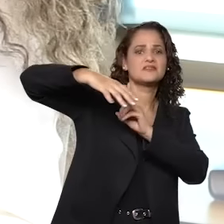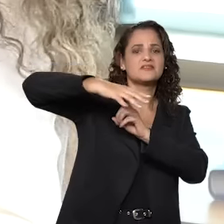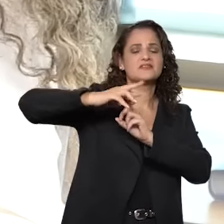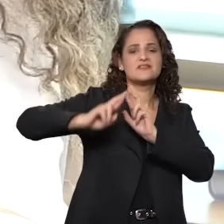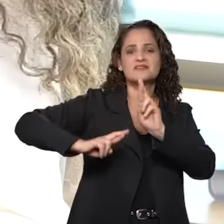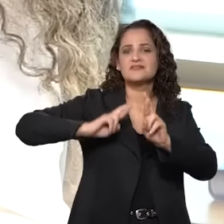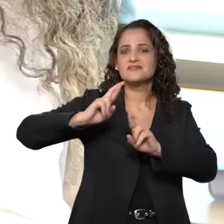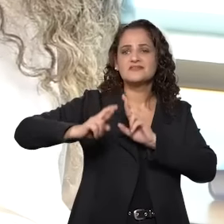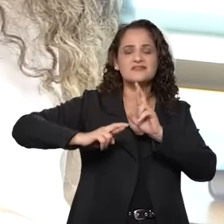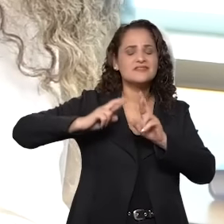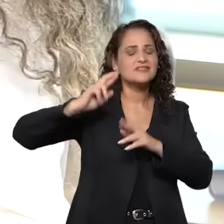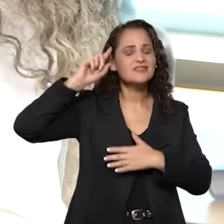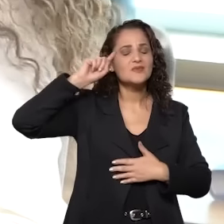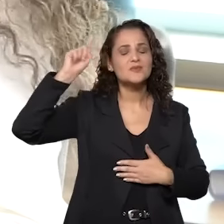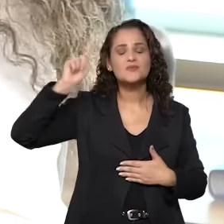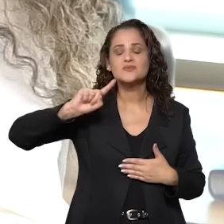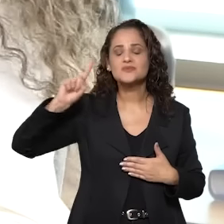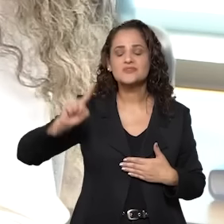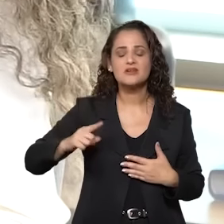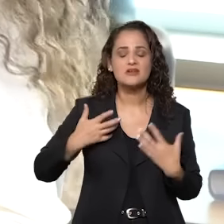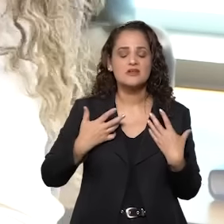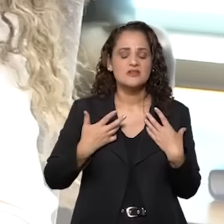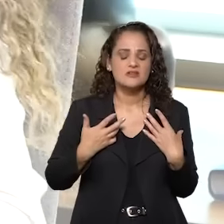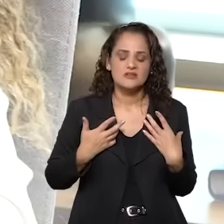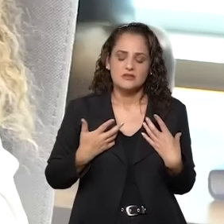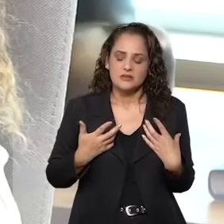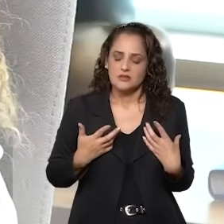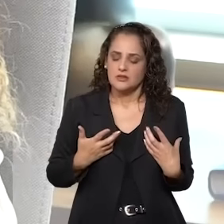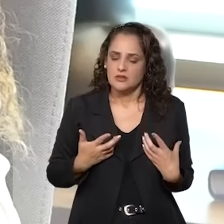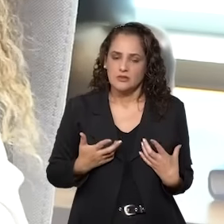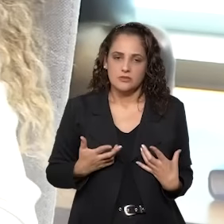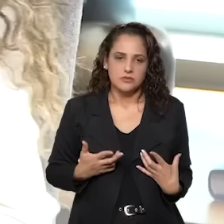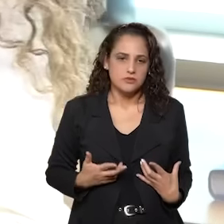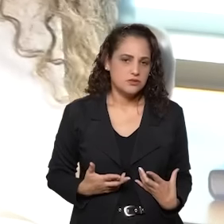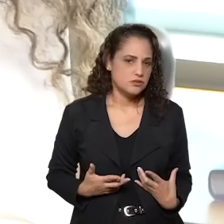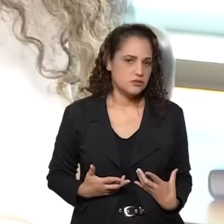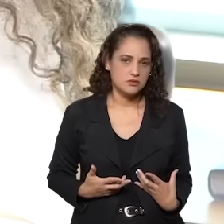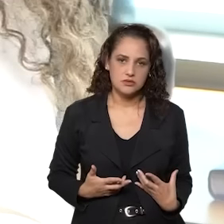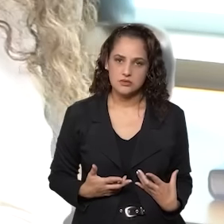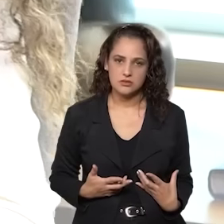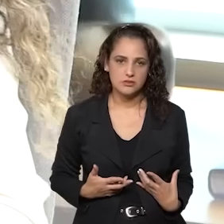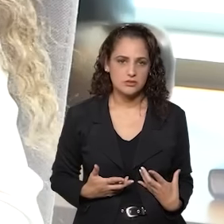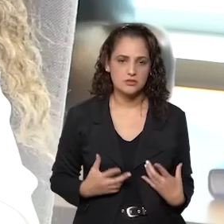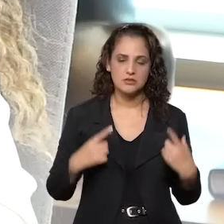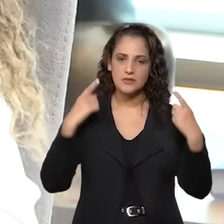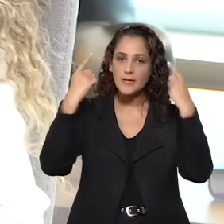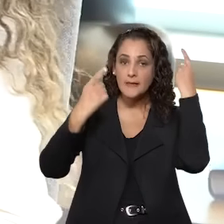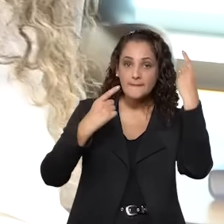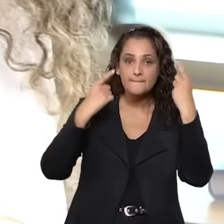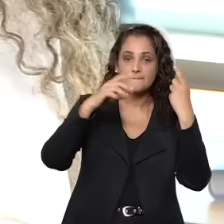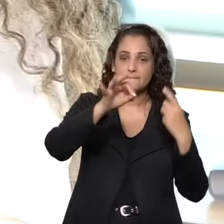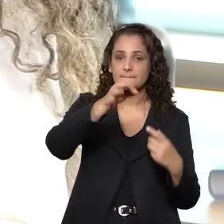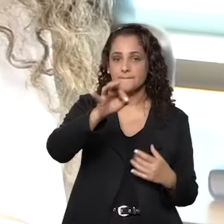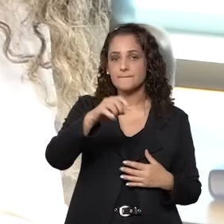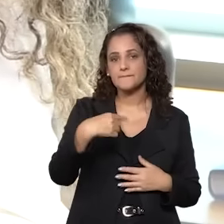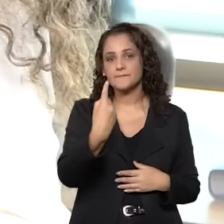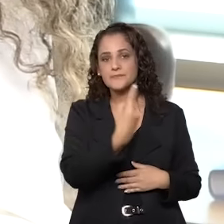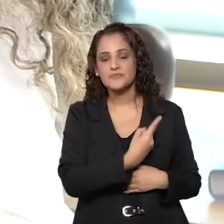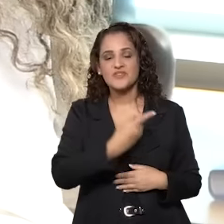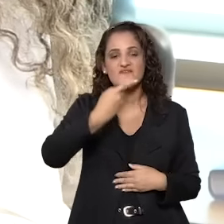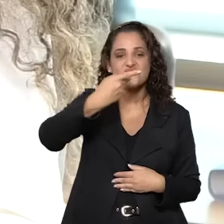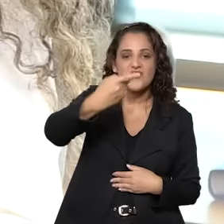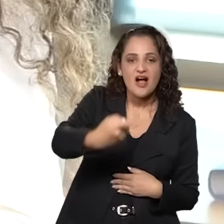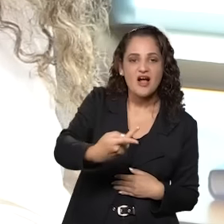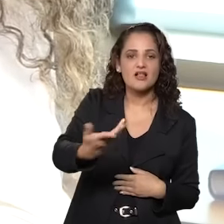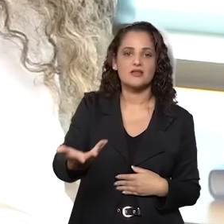gera então assim a gente se preocupar sim com o que a gente fala se preocupar com o tom da piada né assim quantas